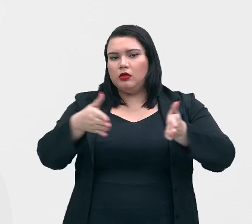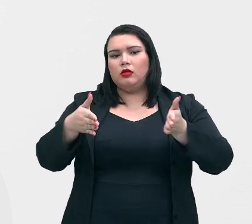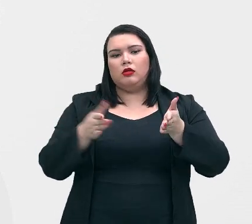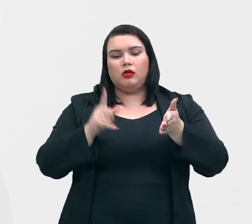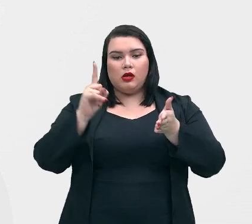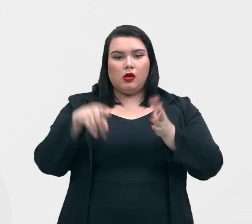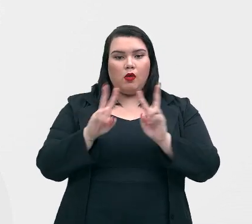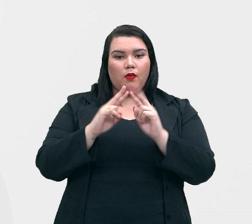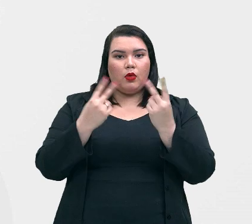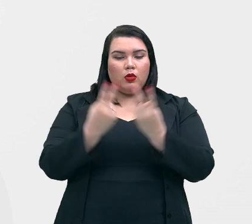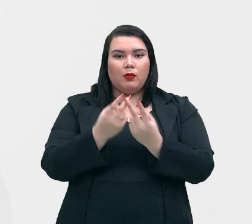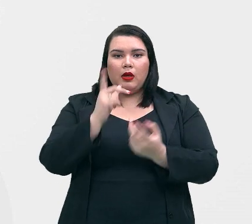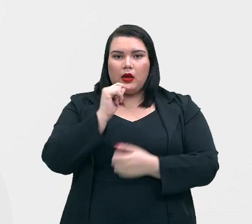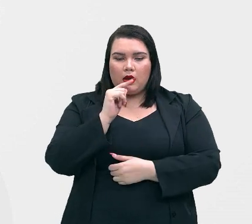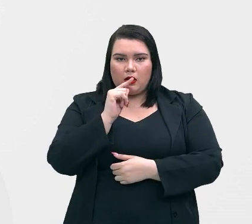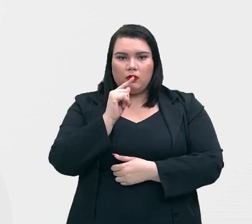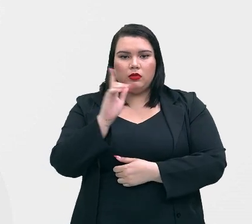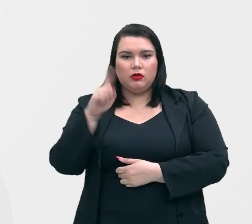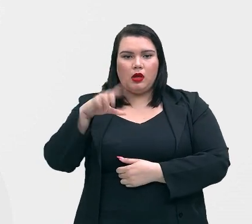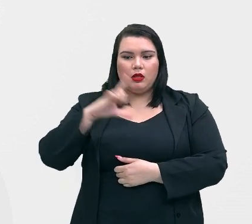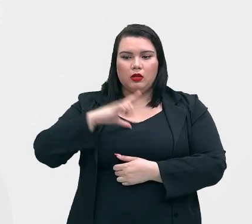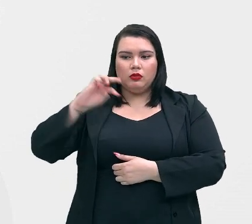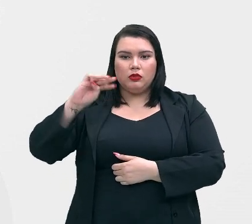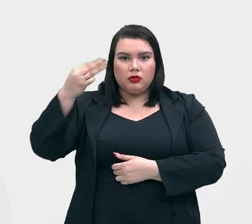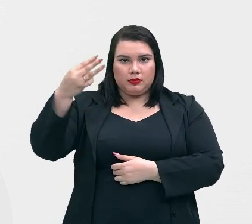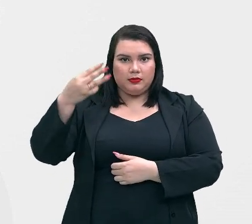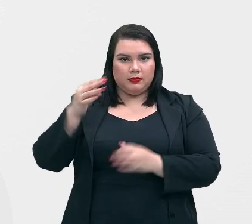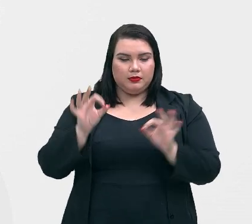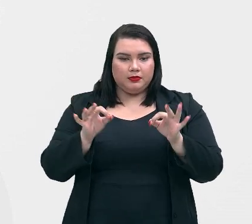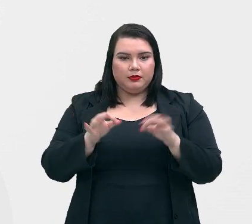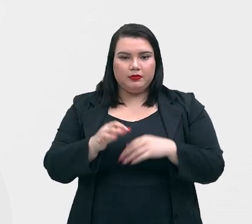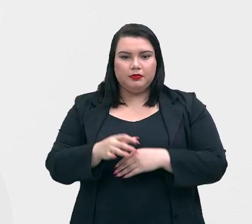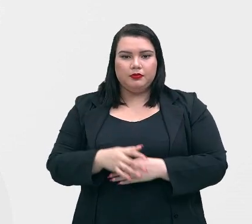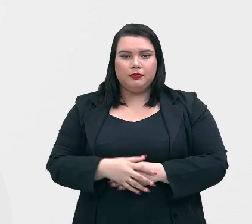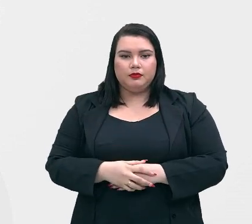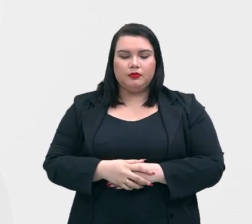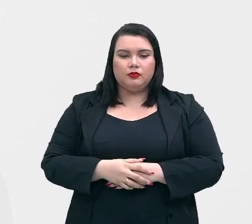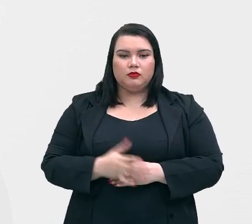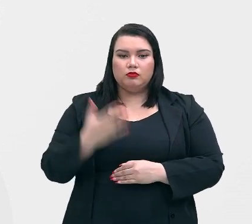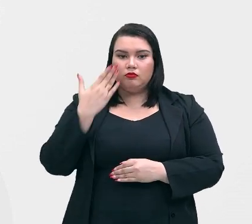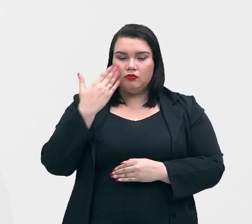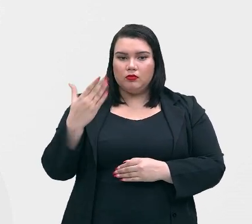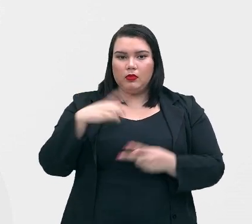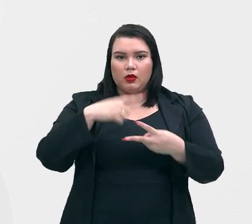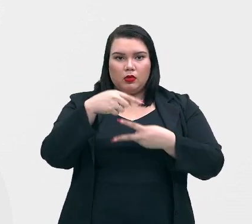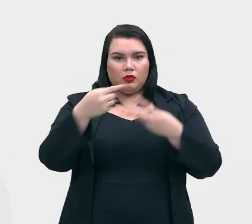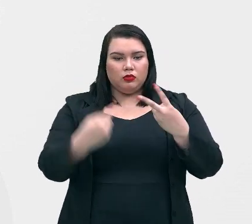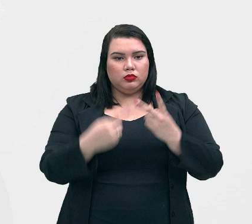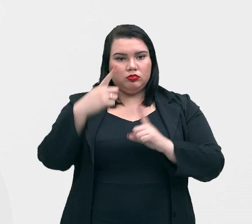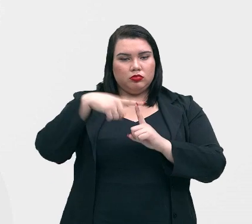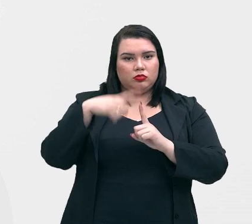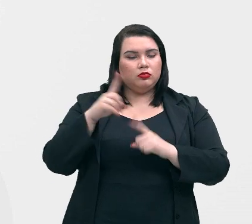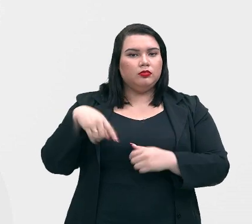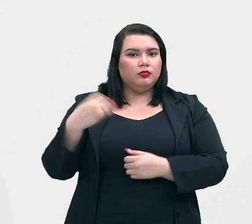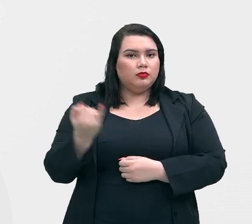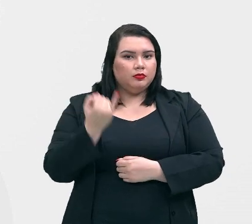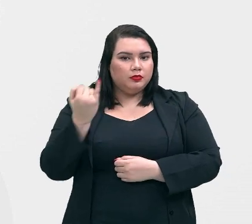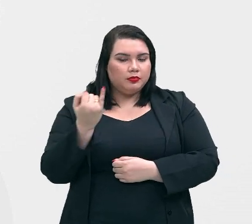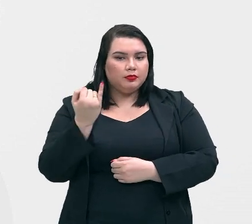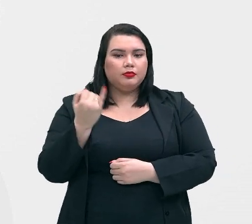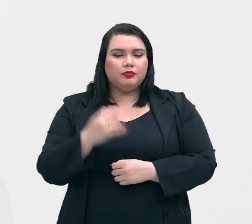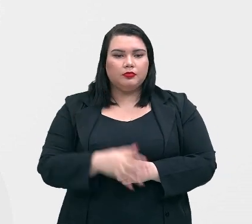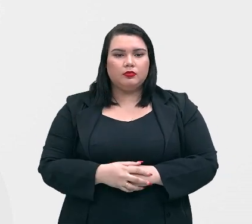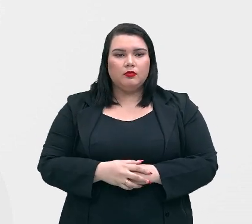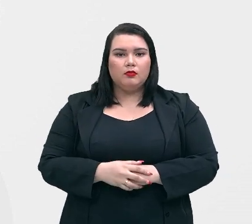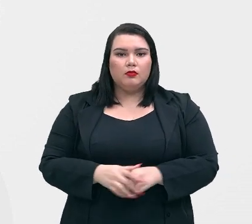falar cúbico, por isso que tá o 3zinho, ok? Então, vamos ter esses dois aquíferos muito importantes, tá?